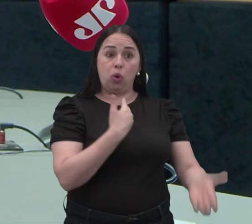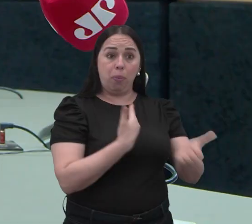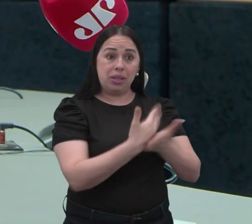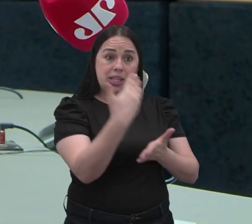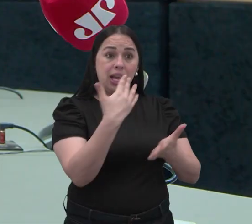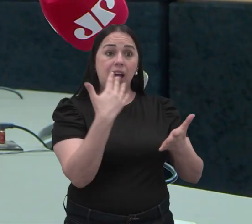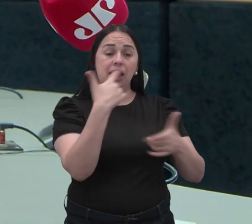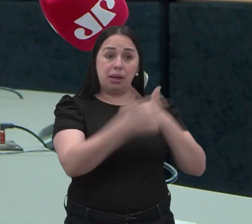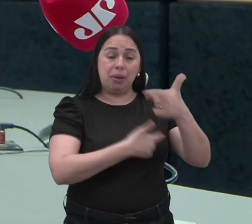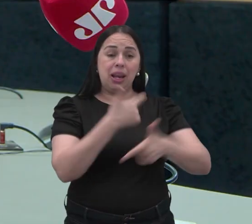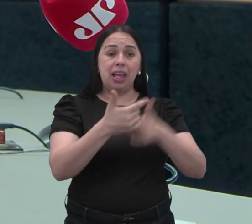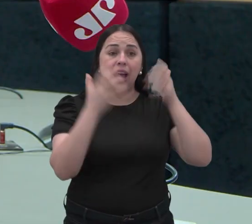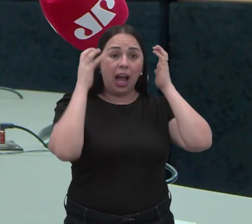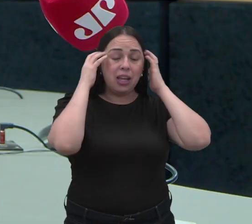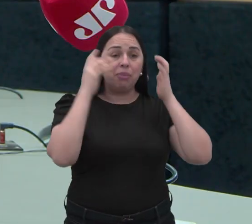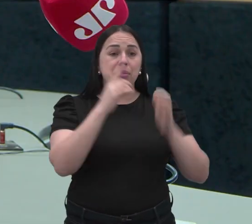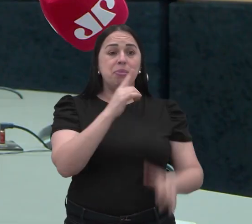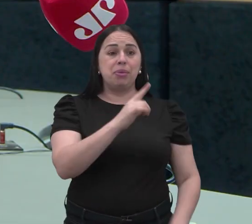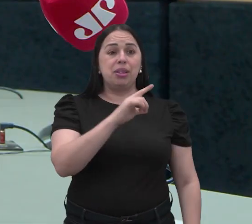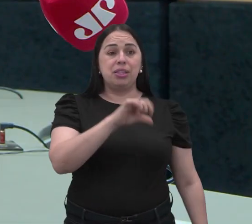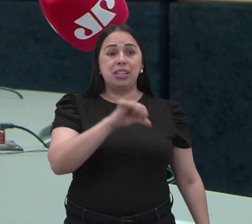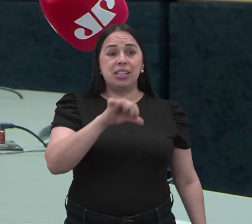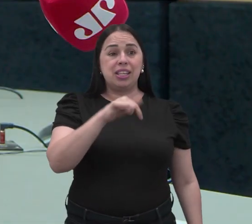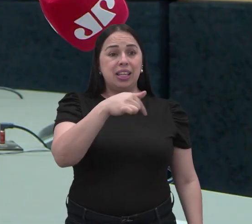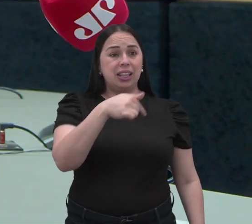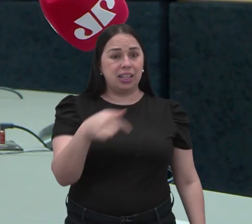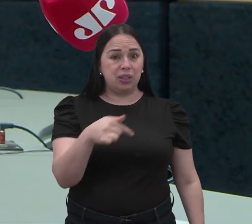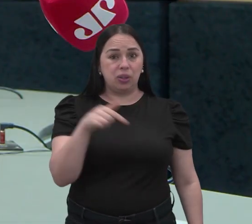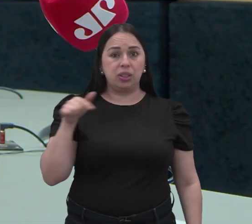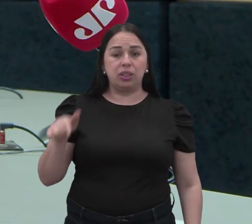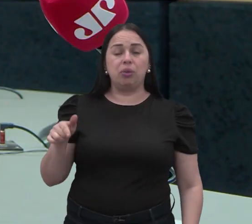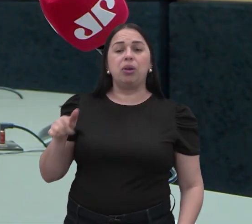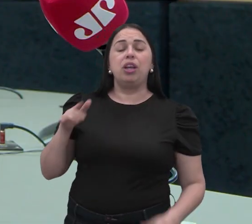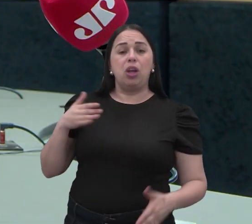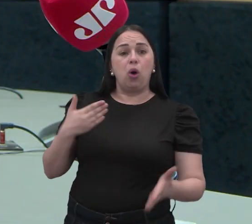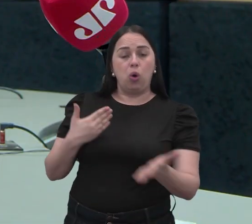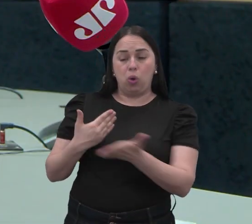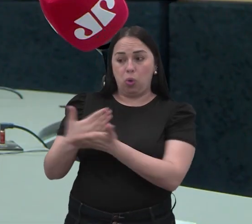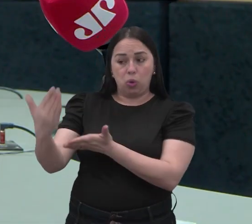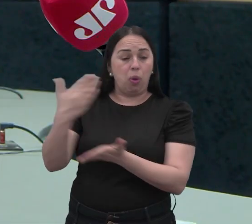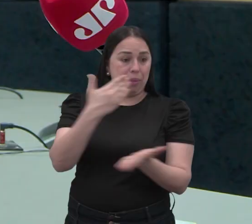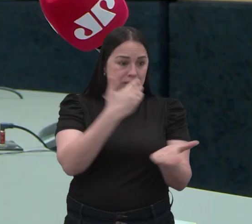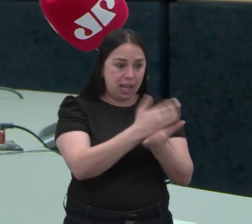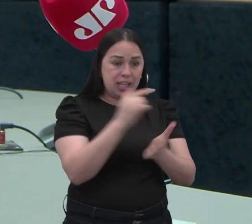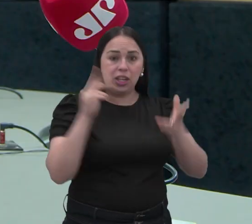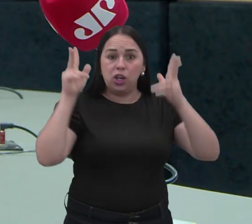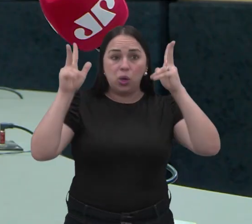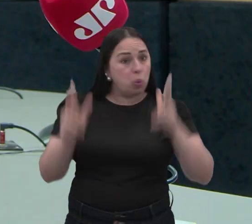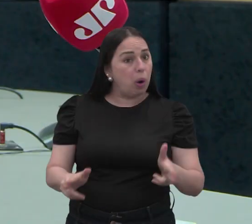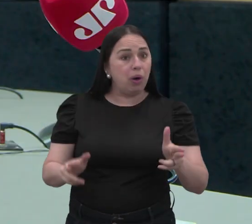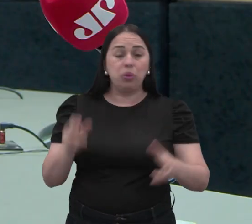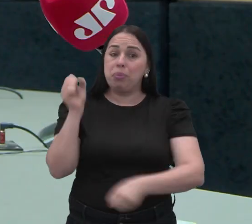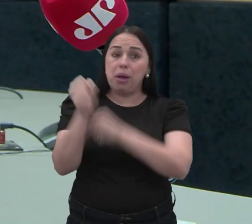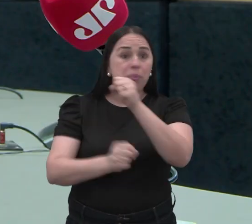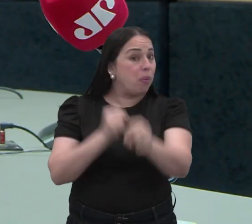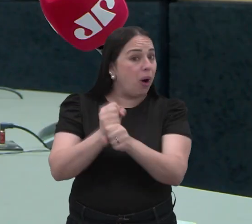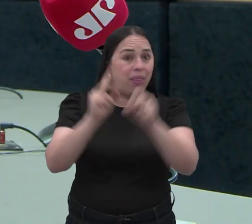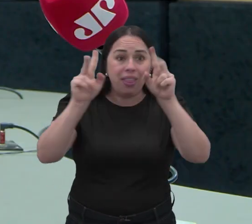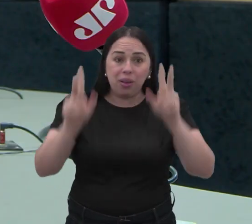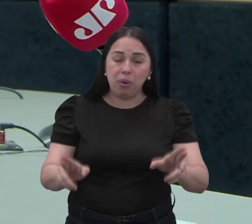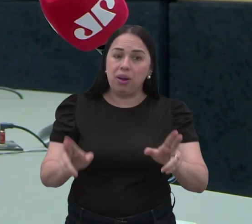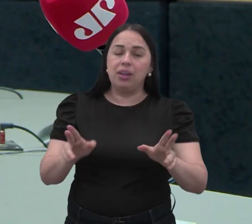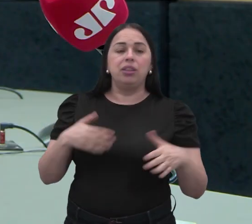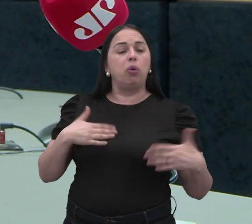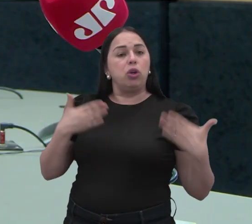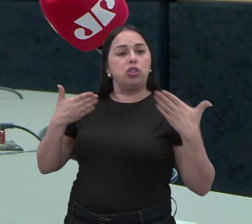de 77. Então, quando eu cheguei aqui na Estéreo Vale, ela já tinha 3 anos de existência e eu já tinha 3 anos de rádio. E foi